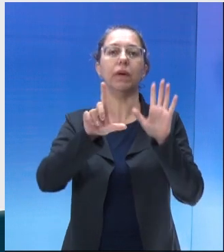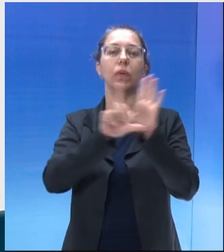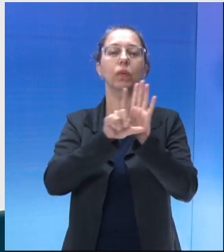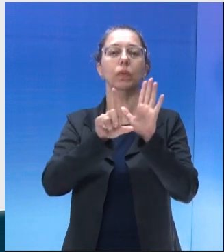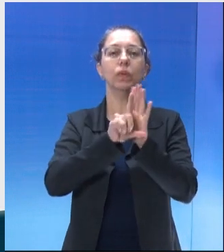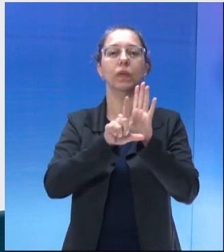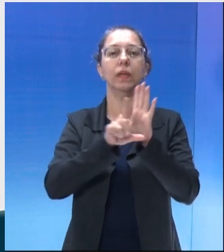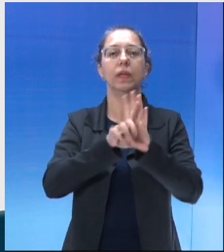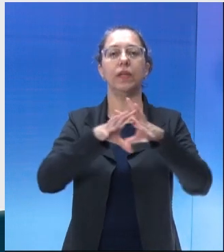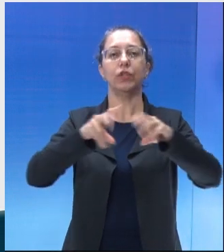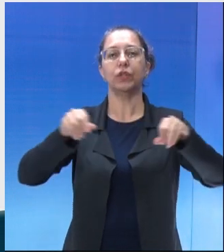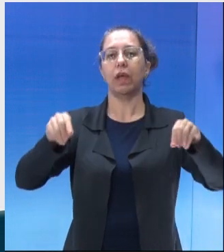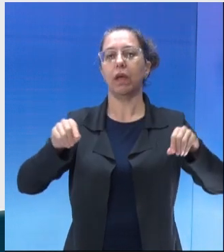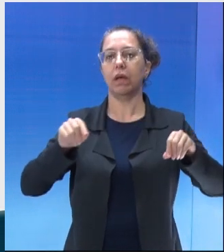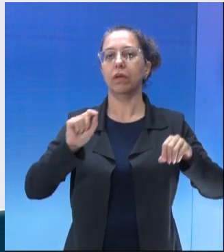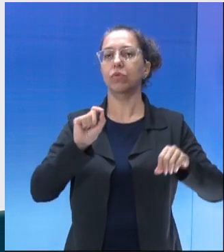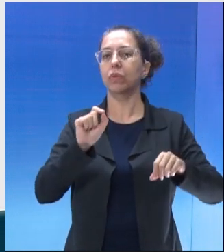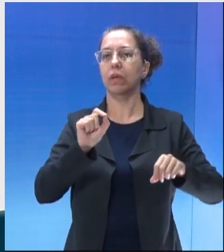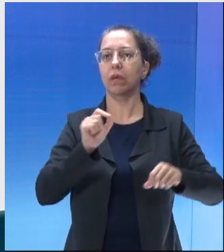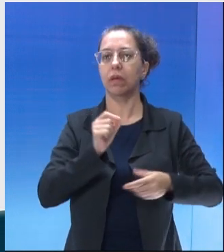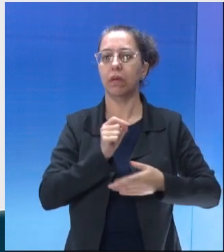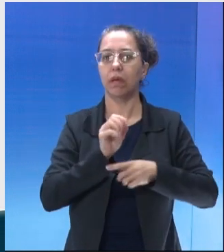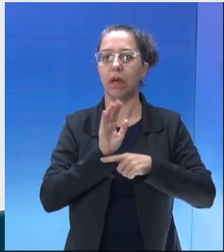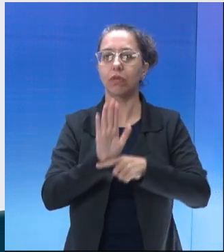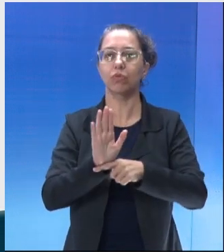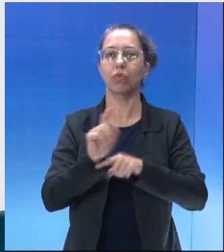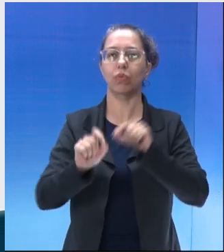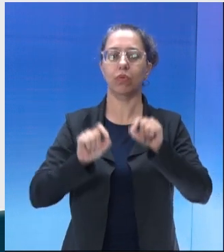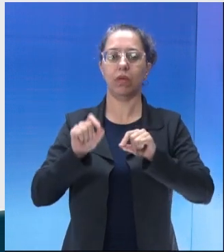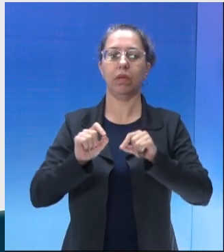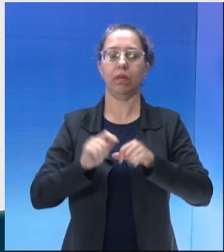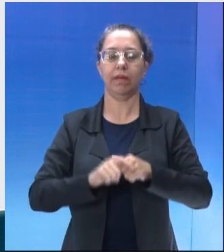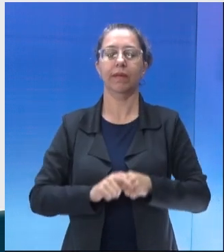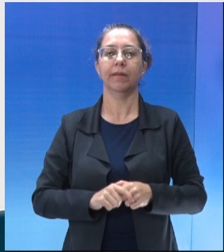terras? Lembrando que a lei de terras,